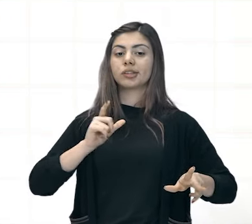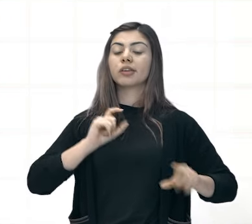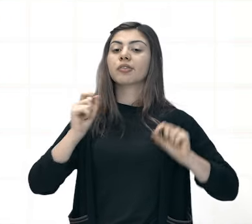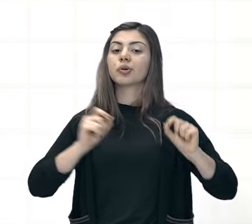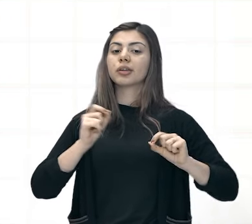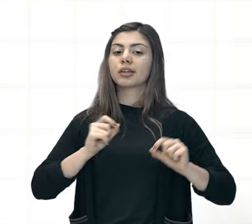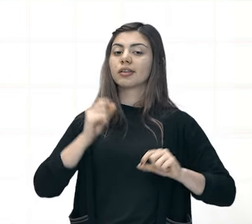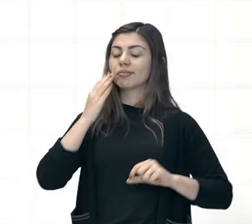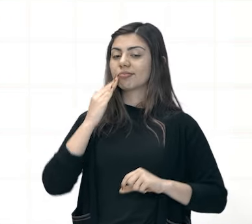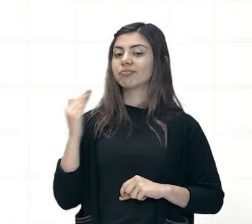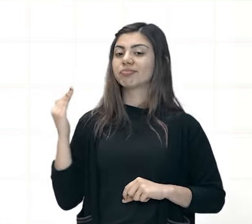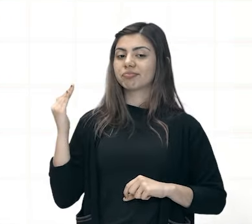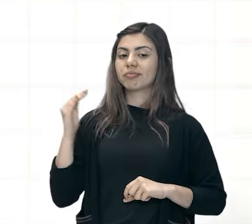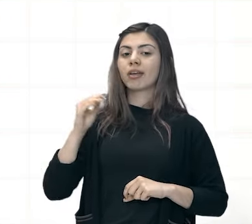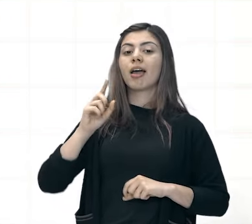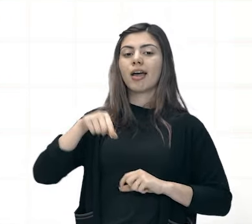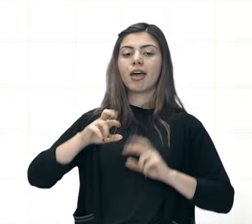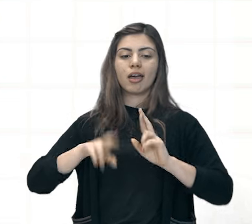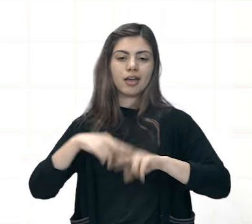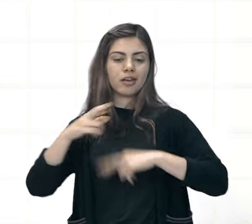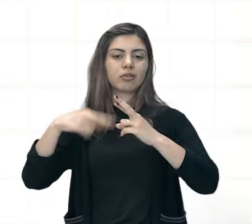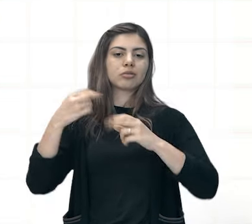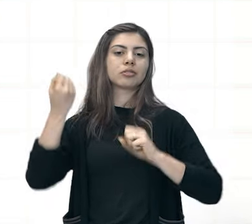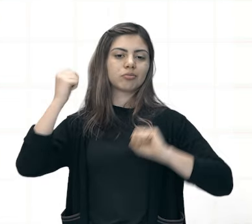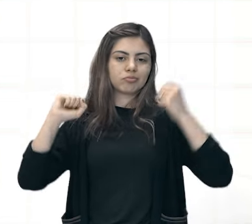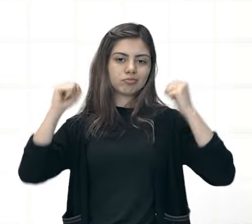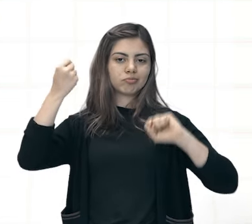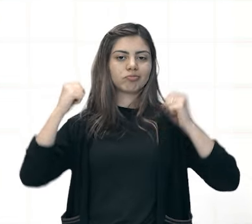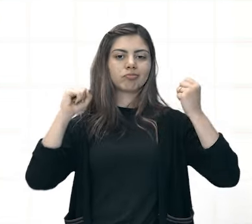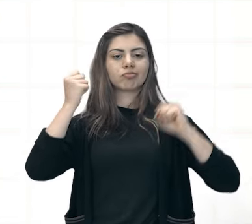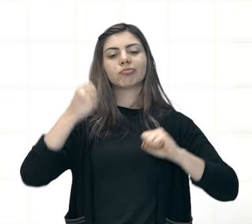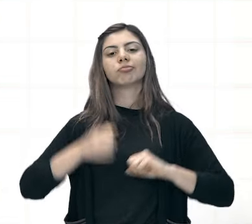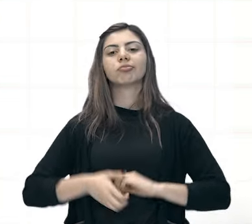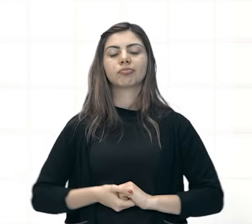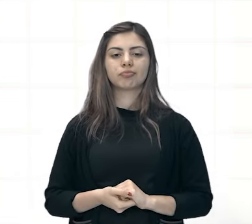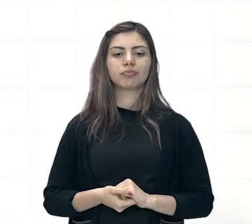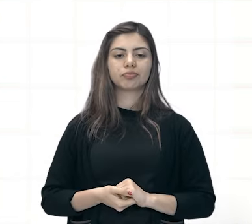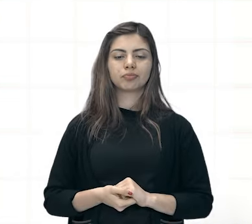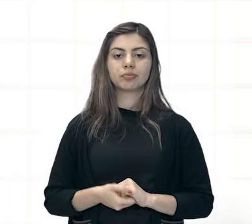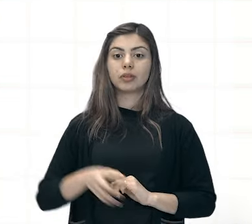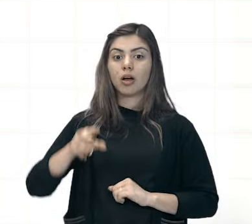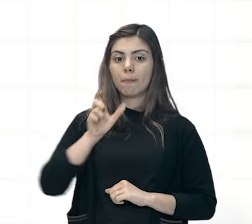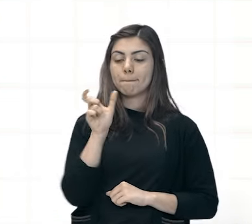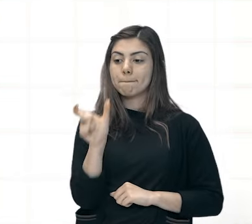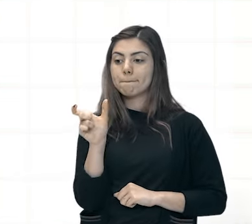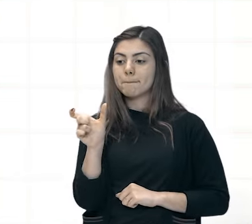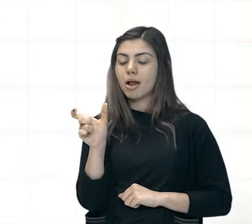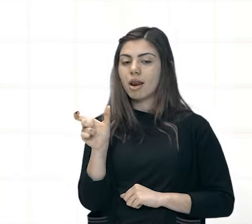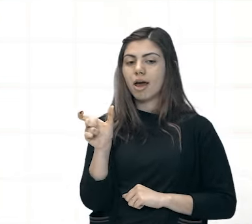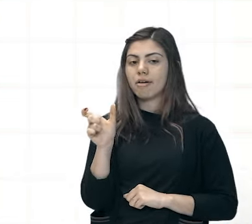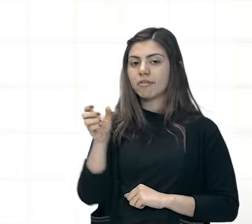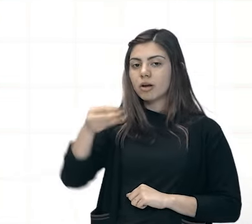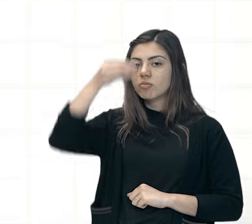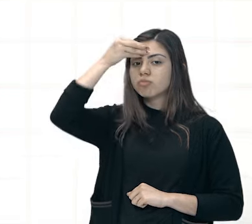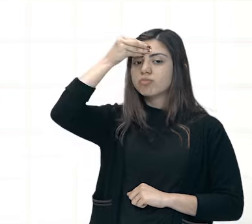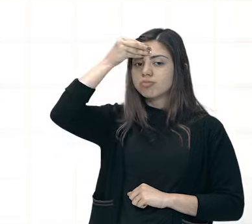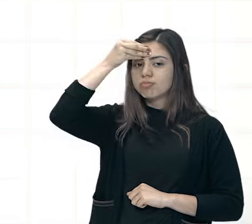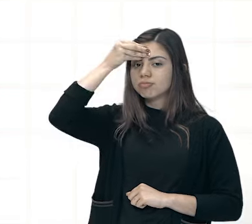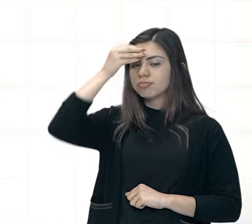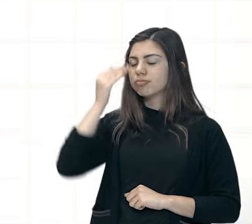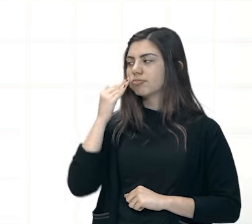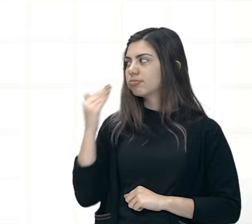conhecido como Revolução Industrial, turminha. Guardem bem esse nome que a gente vai falar muito